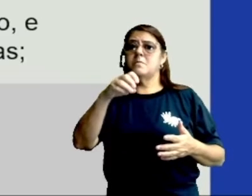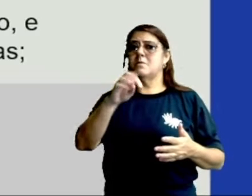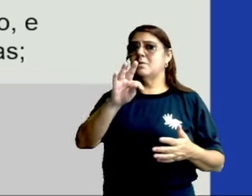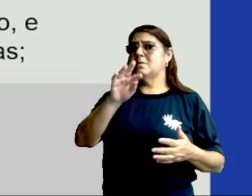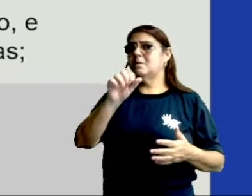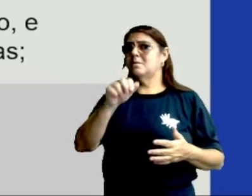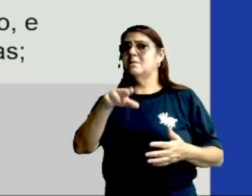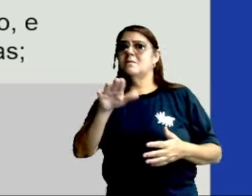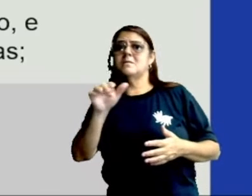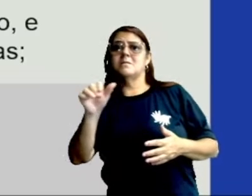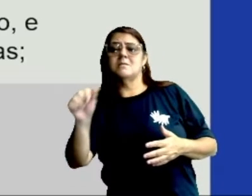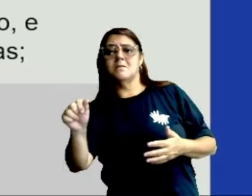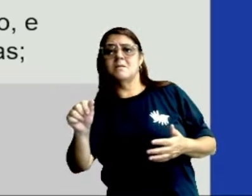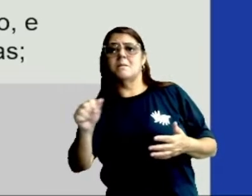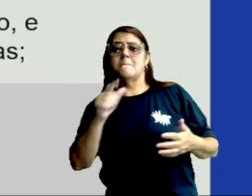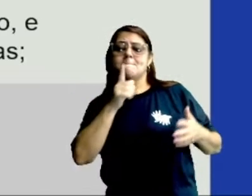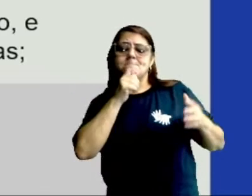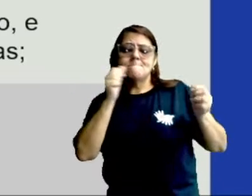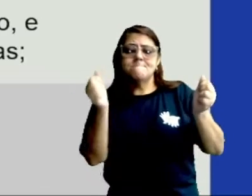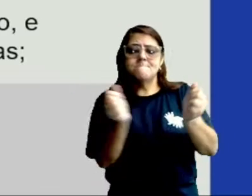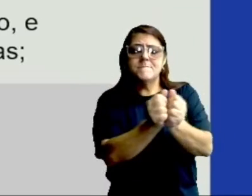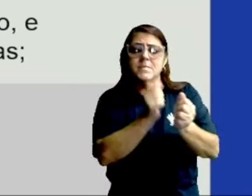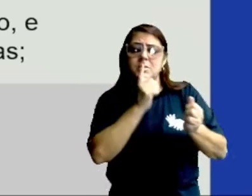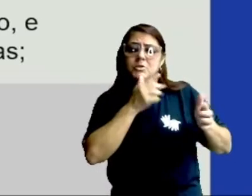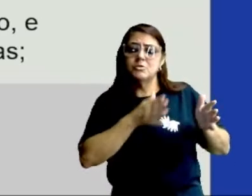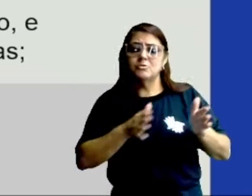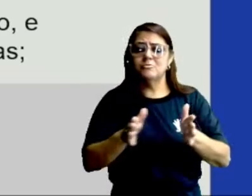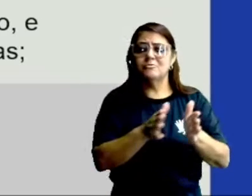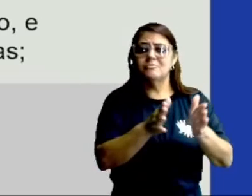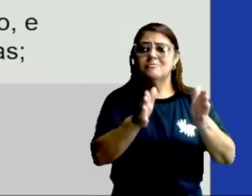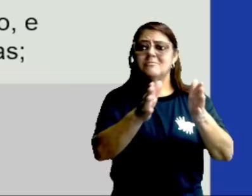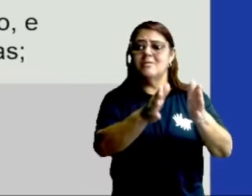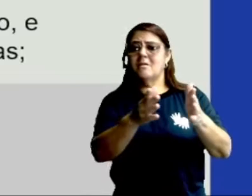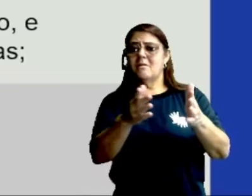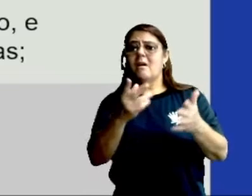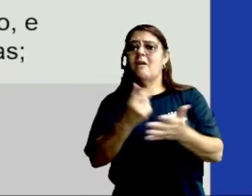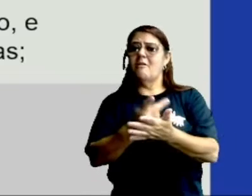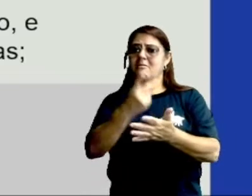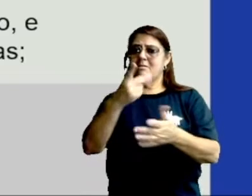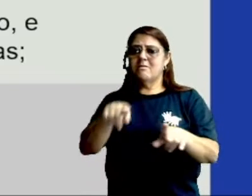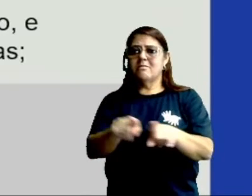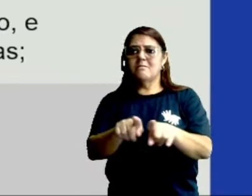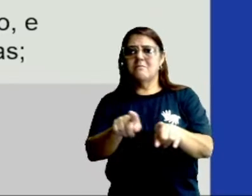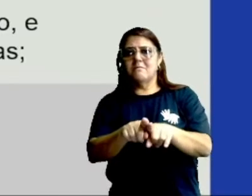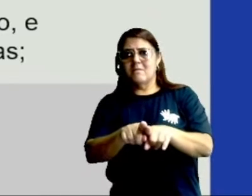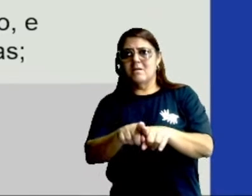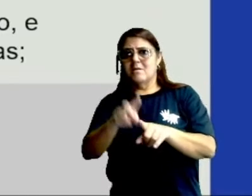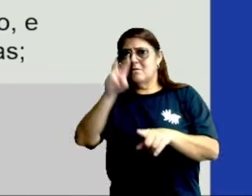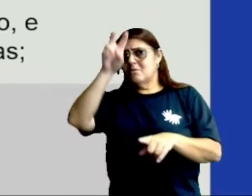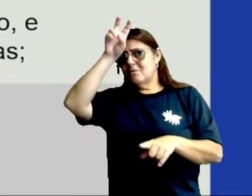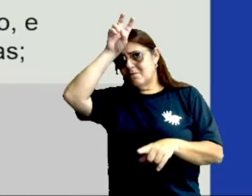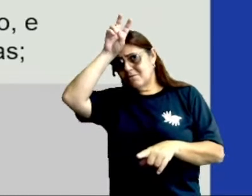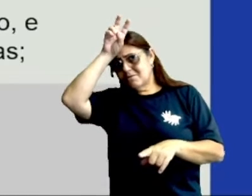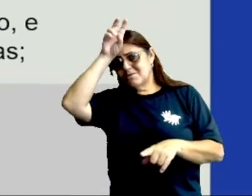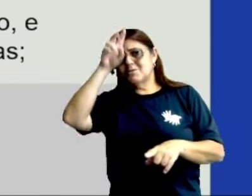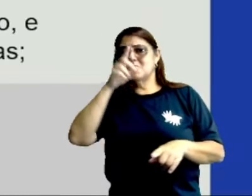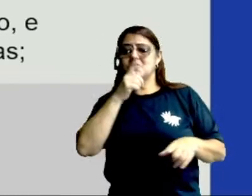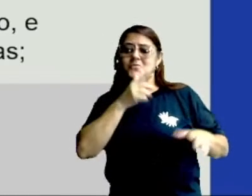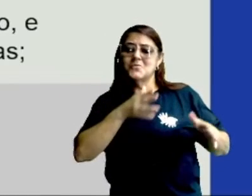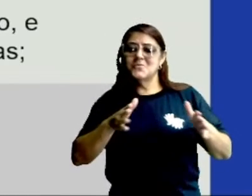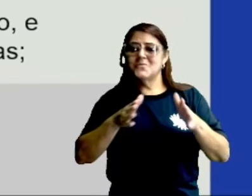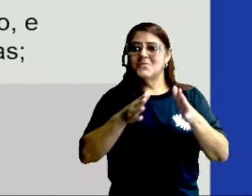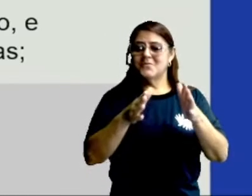perto do rio do Rio Tigre e Eufrates né acontece a mesma coisa aqui em África né no causa do Egito então